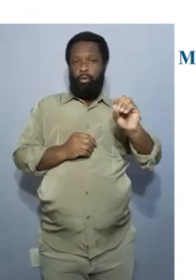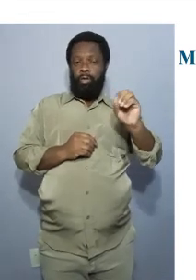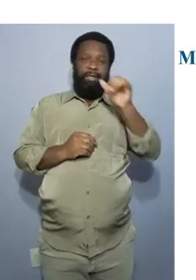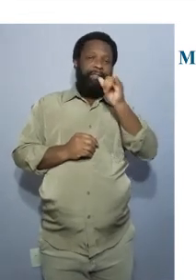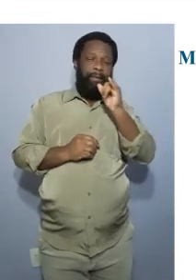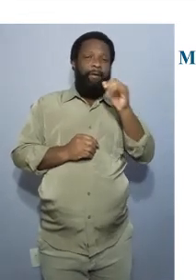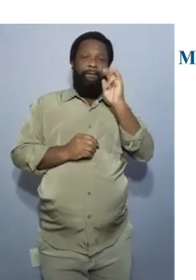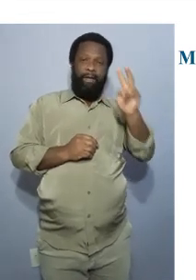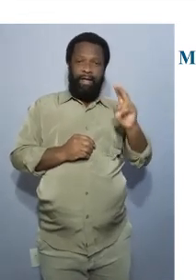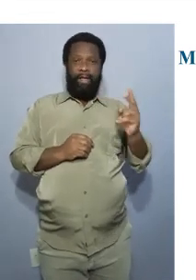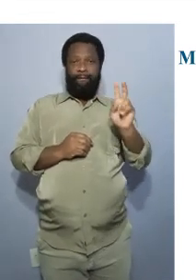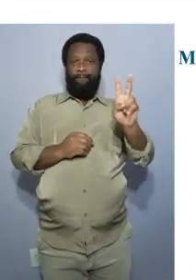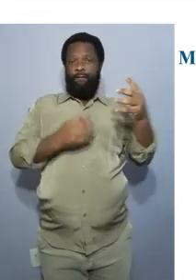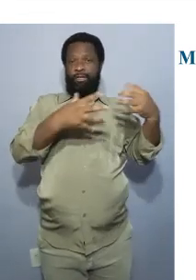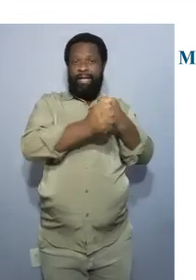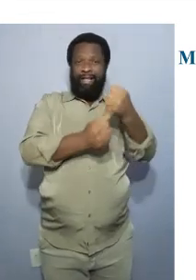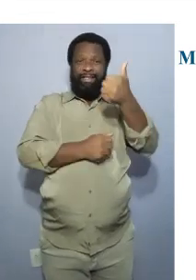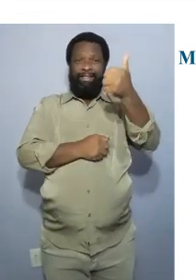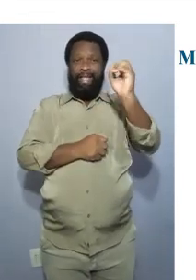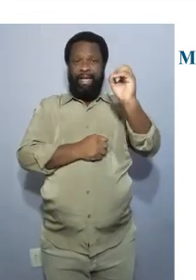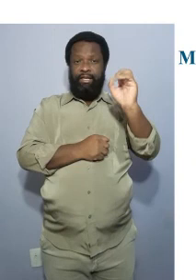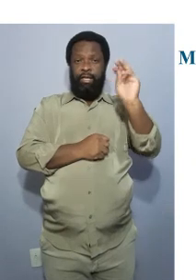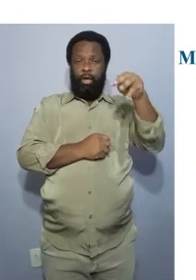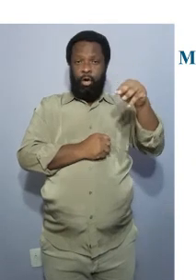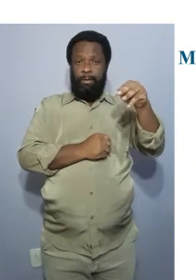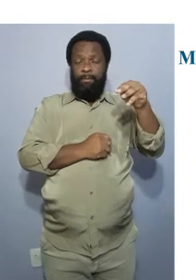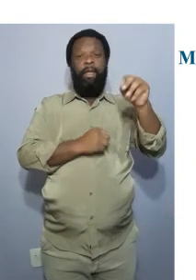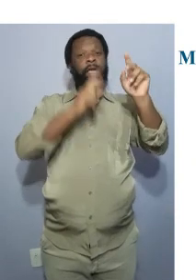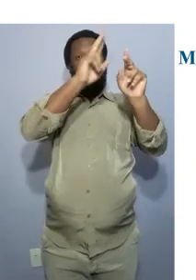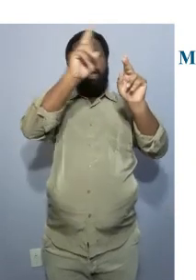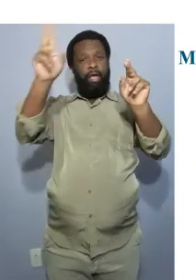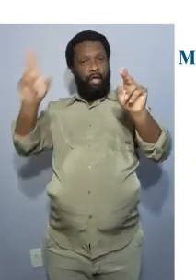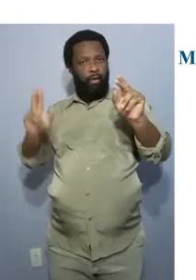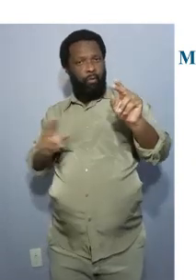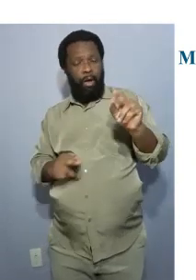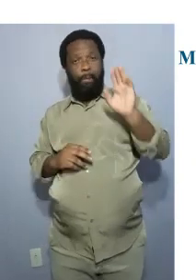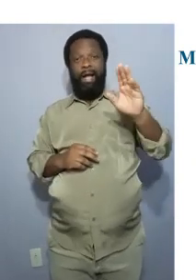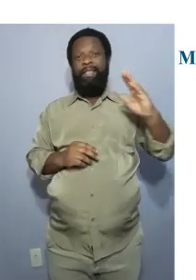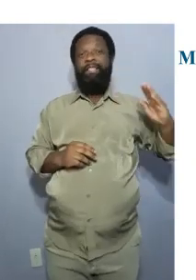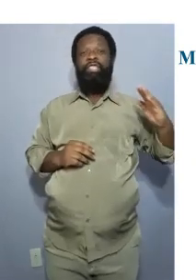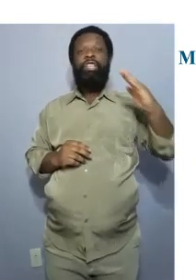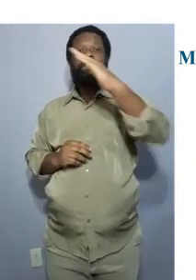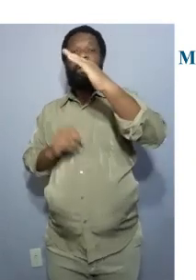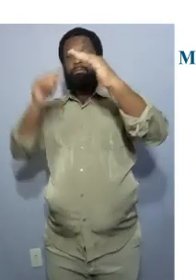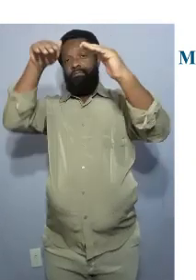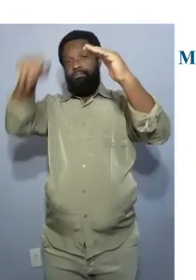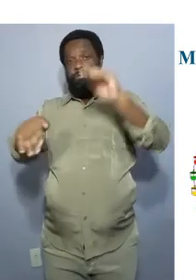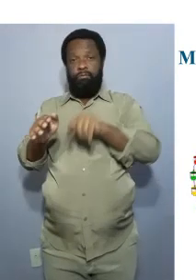10 km por hora, é igual para todo mundo. Mas não quer dizer que as direções elas são completamente diferentes,